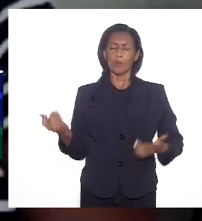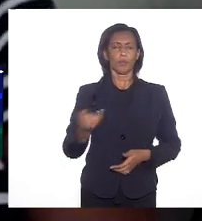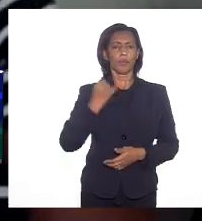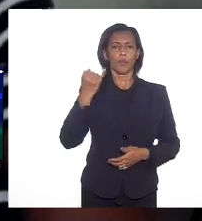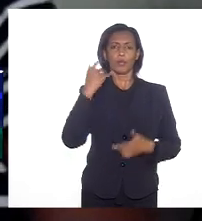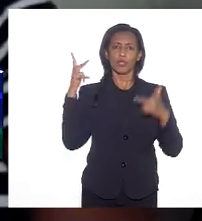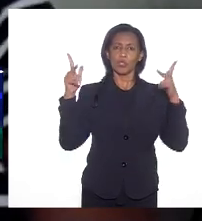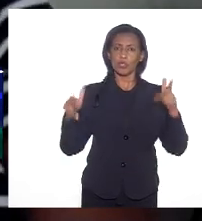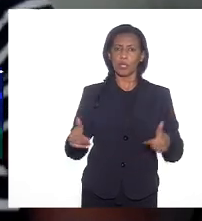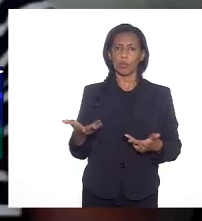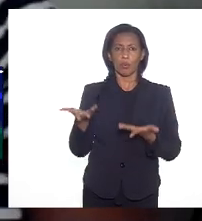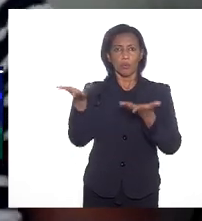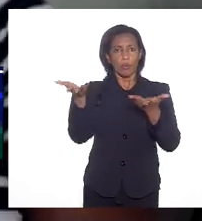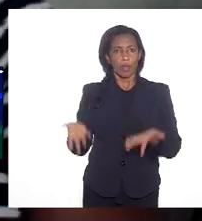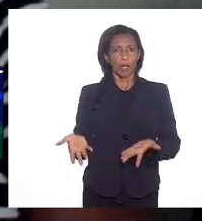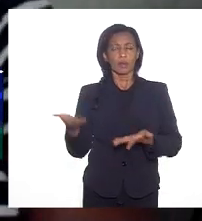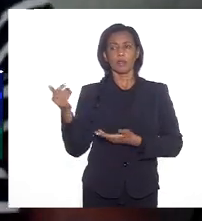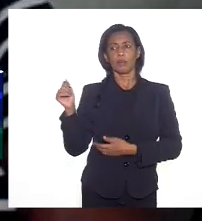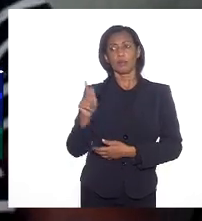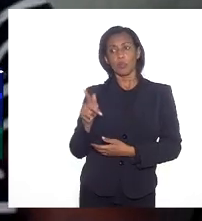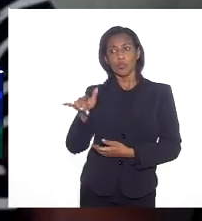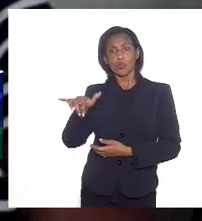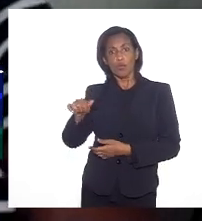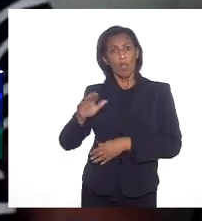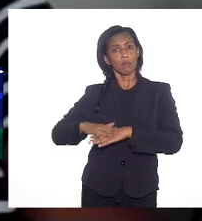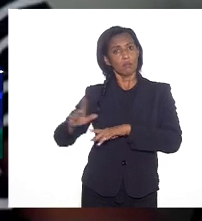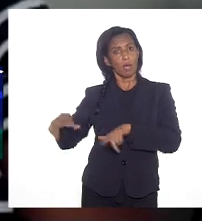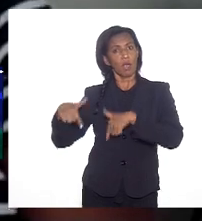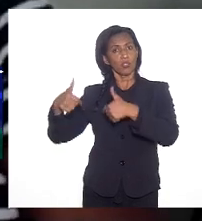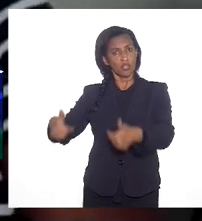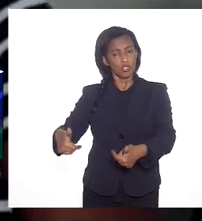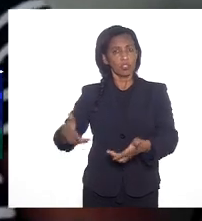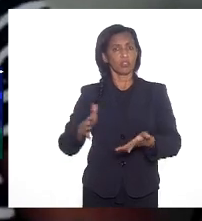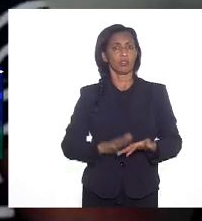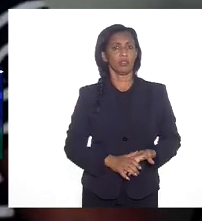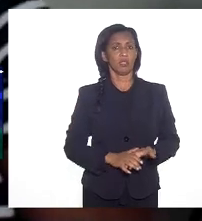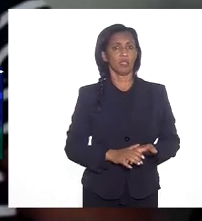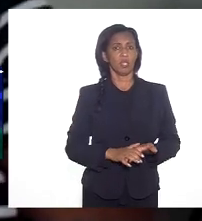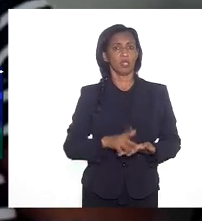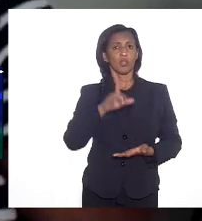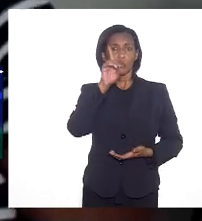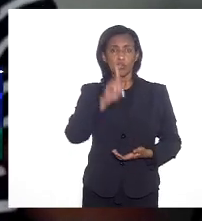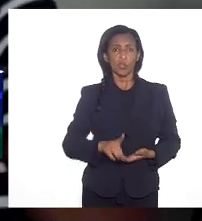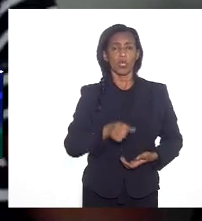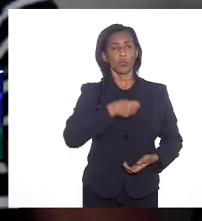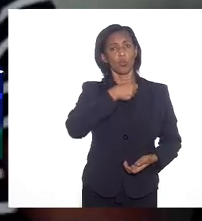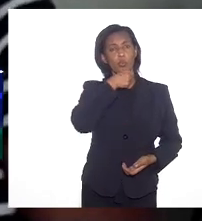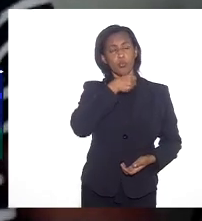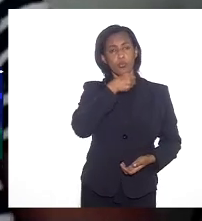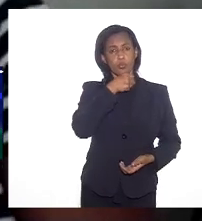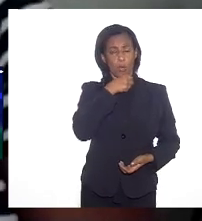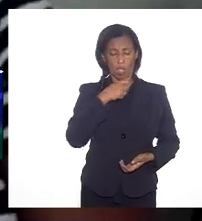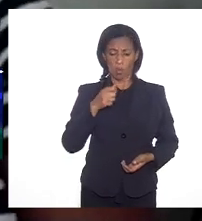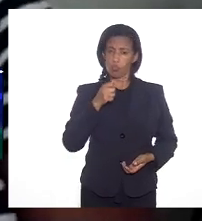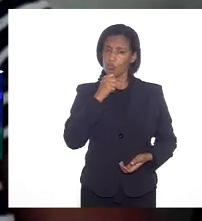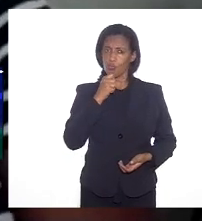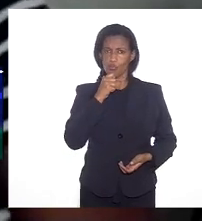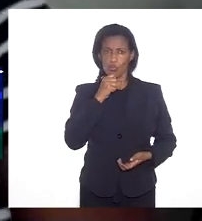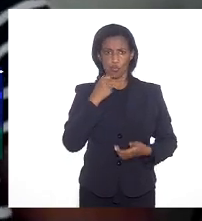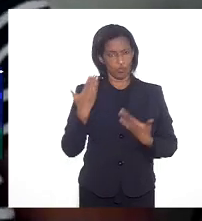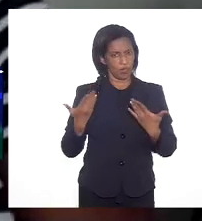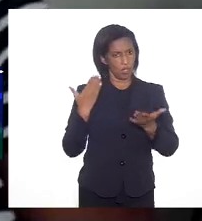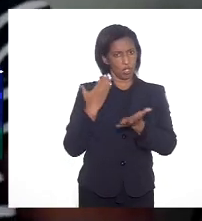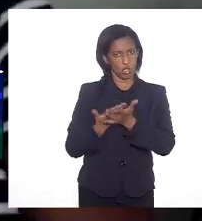como essa para os guardas municipais atuarem em relação à questão dos direitos dos idosos. Eu não tive acesso ainda de